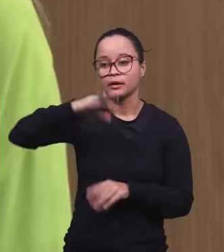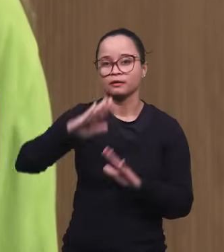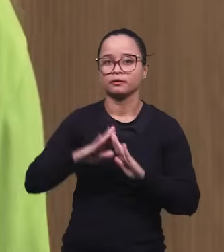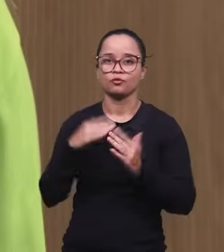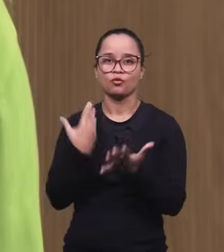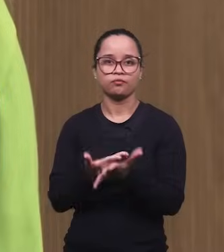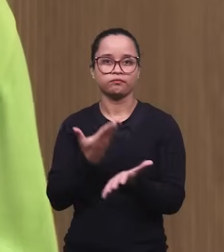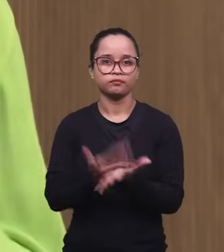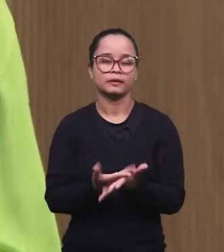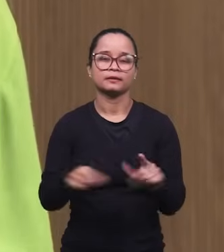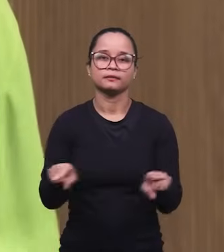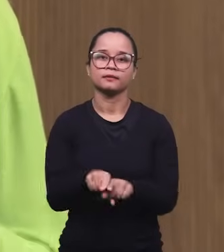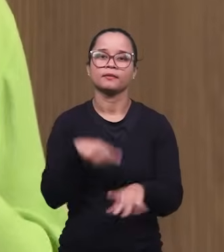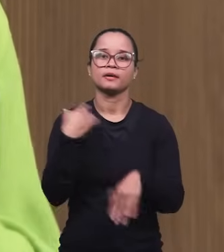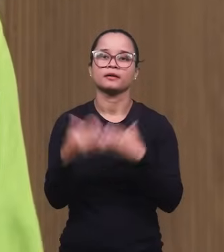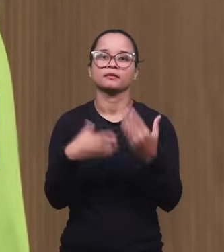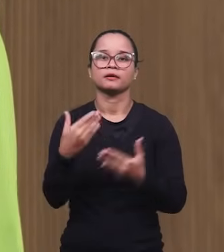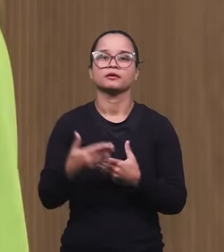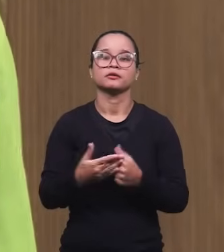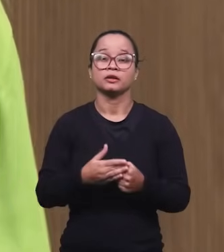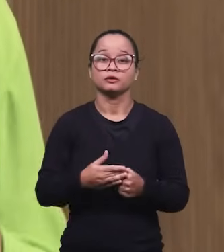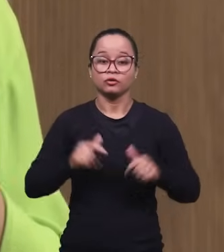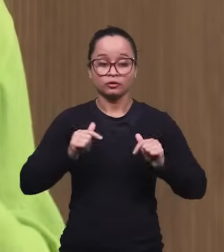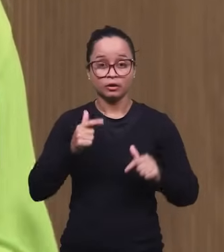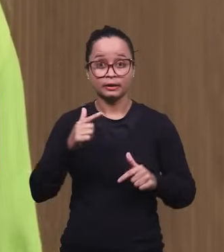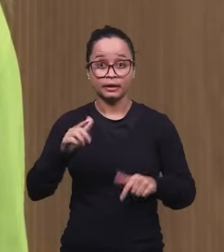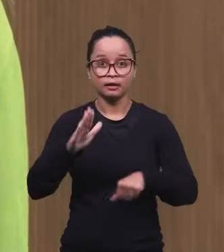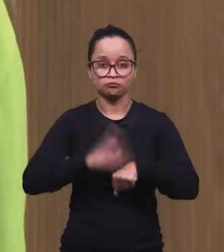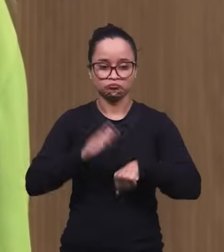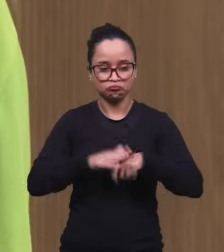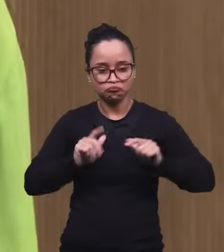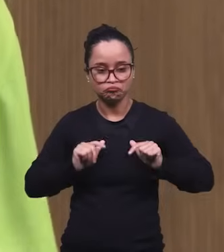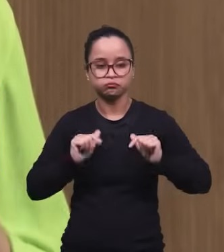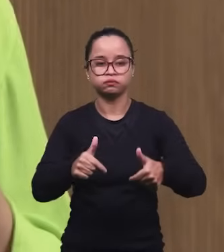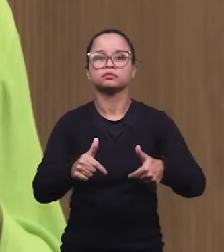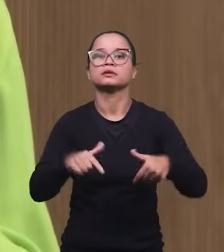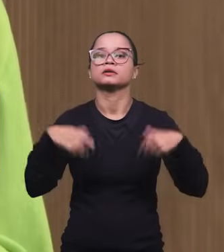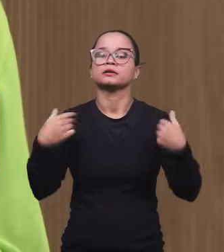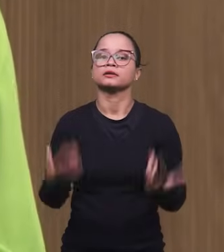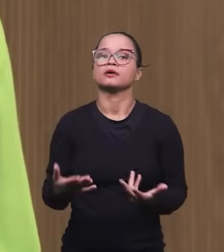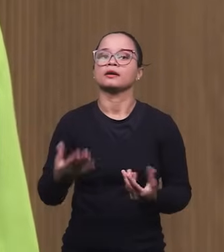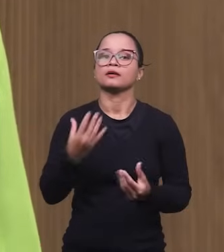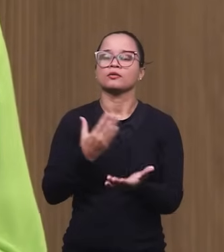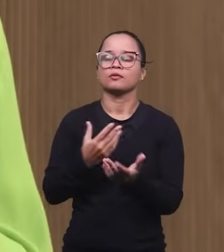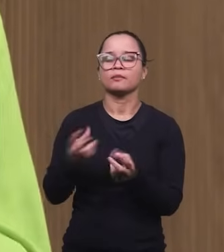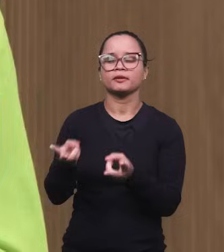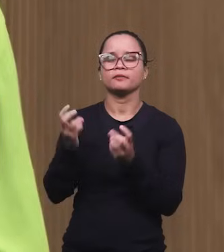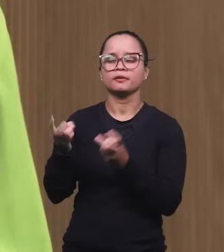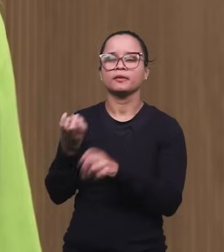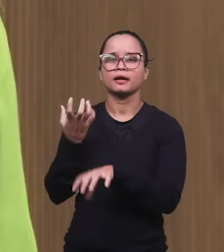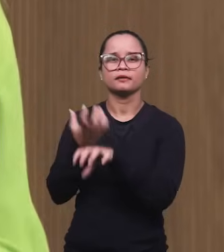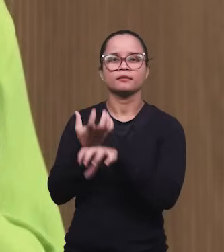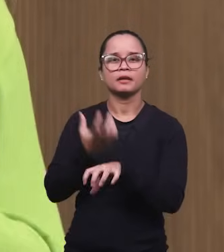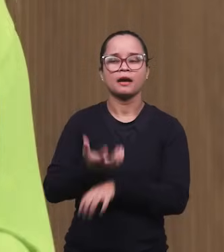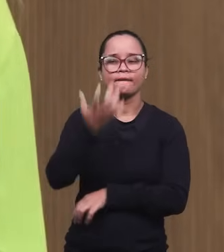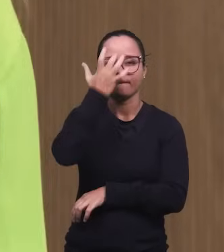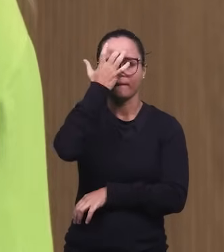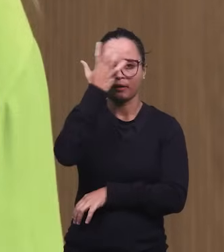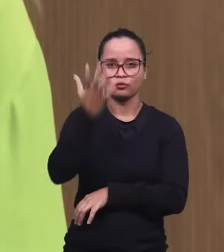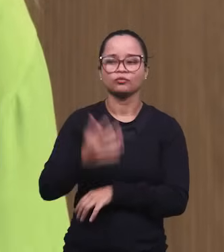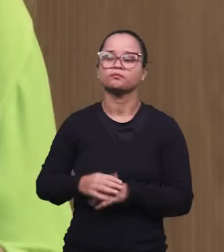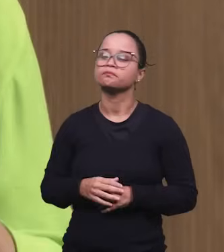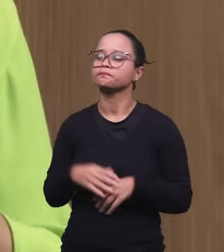na escola. Ela desenvolve autonomia, autorregulação, porque ela começa a perceber qual a disciplina que ela tem